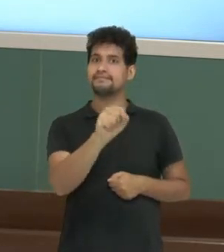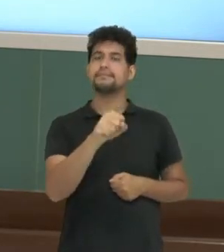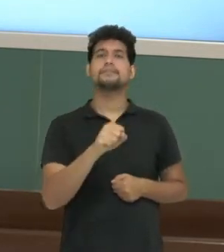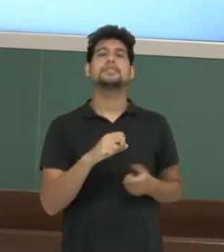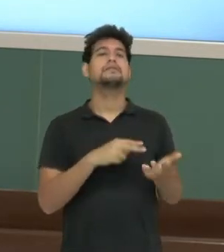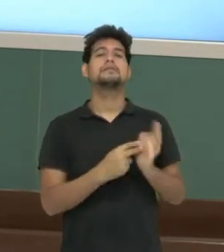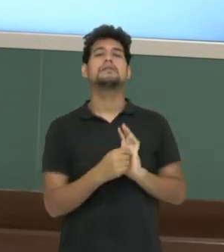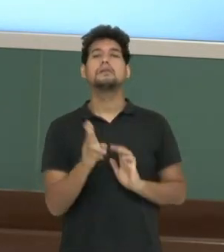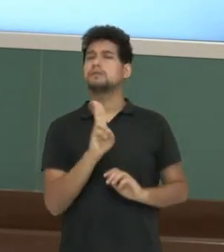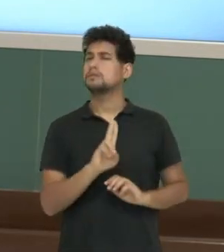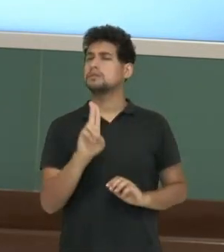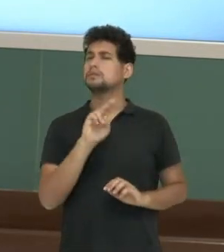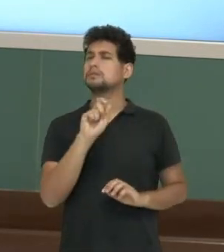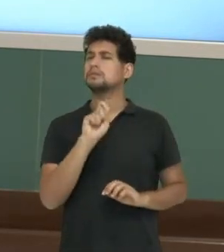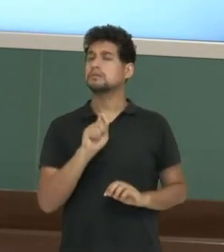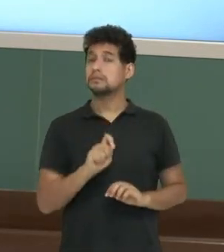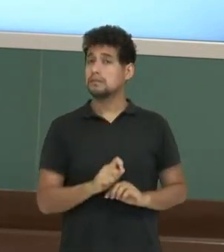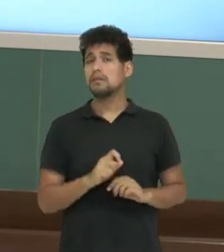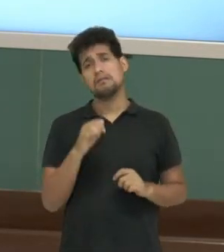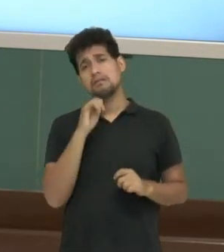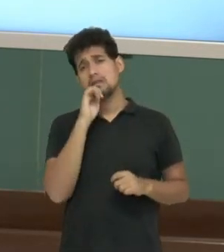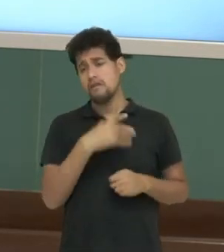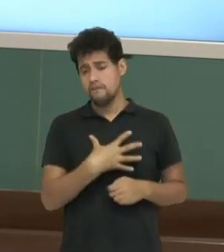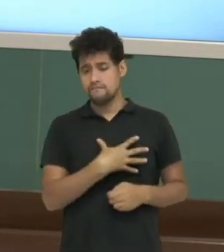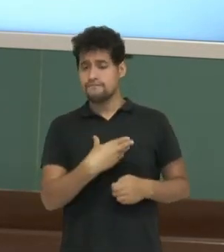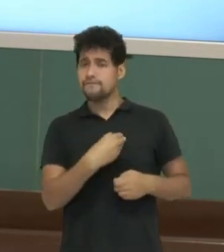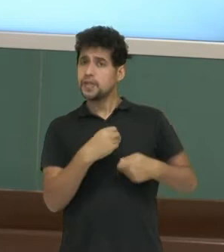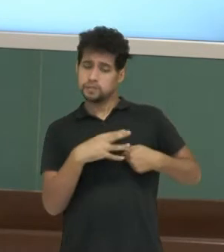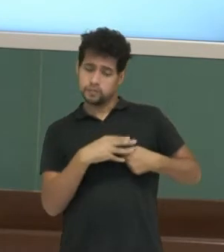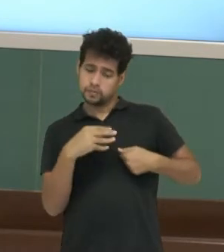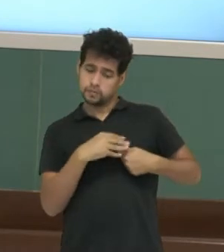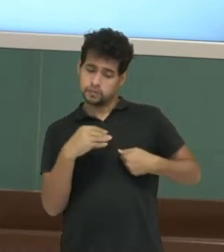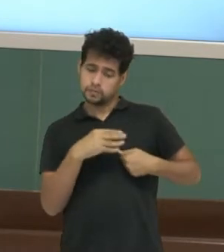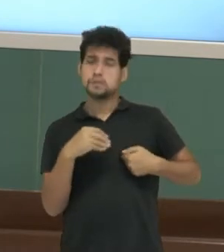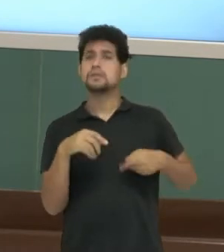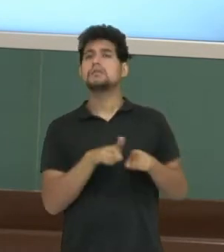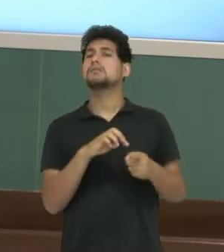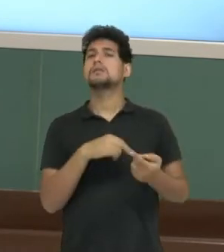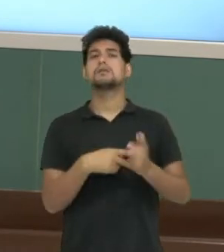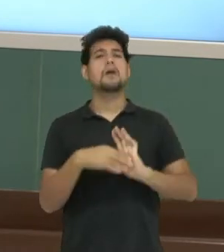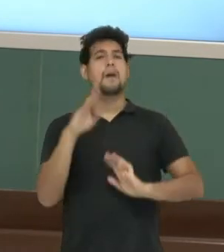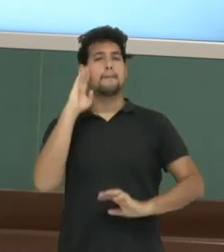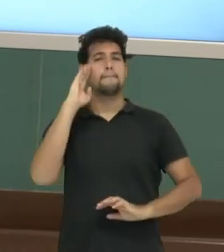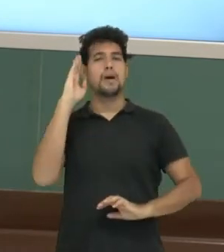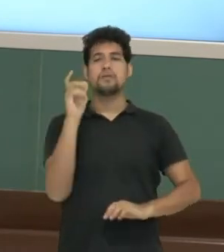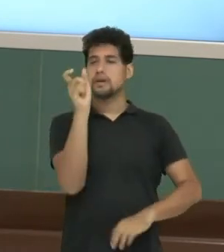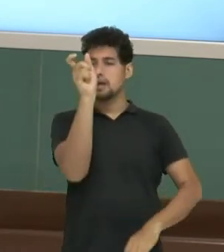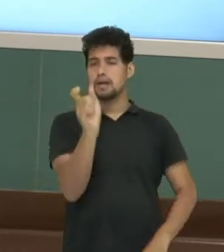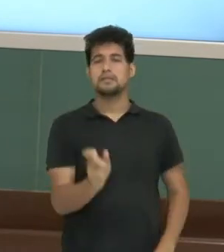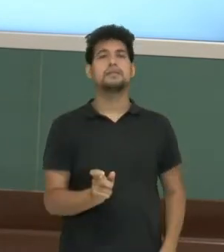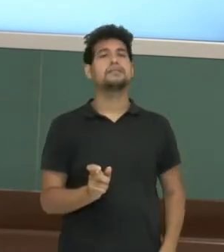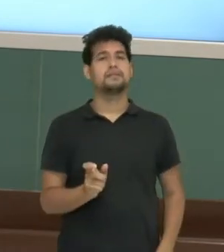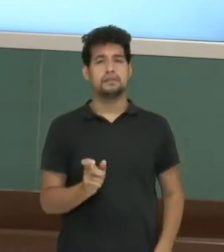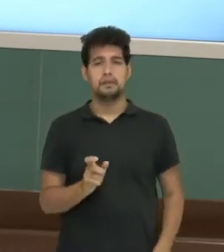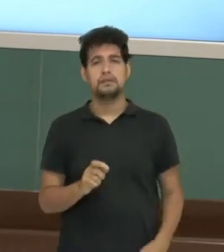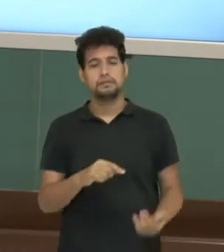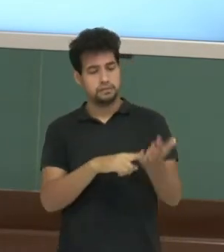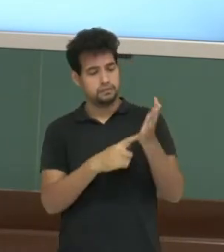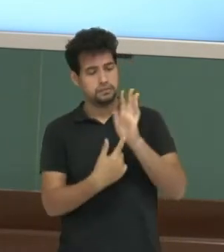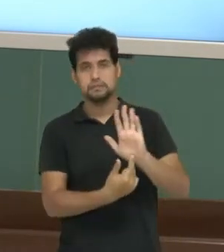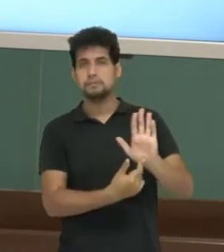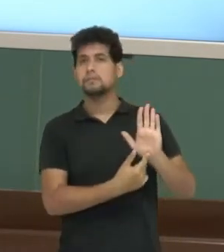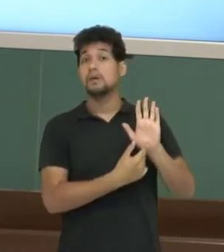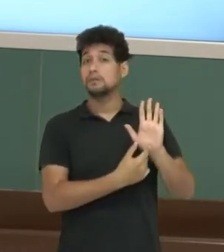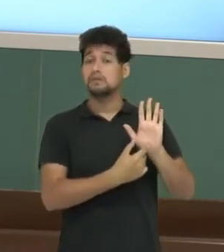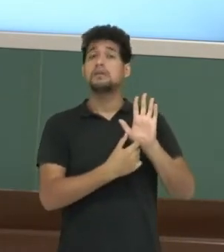Que é utilizado então para amamentar os seus filhotes. Essa é a principal característica que se destaca,